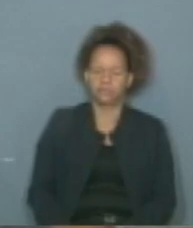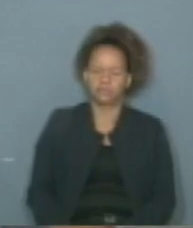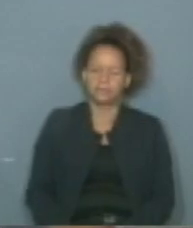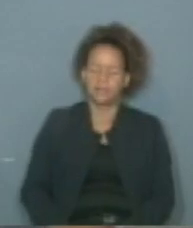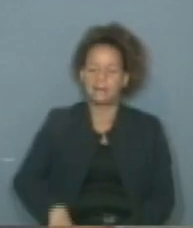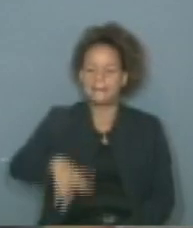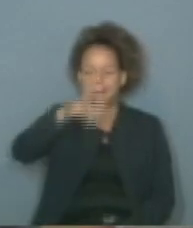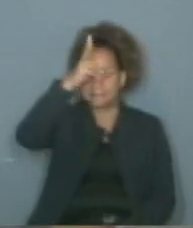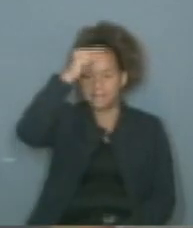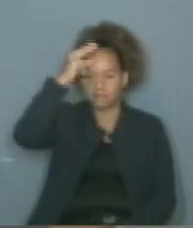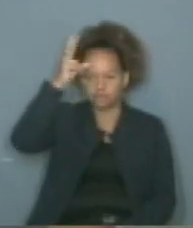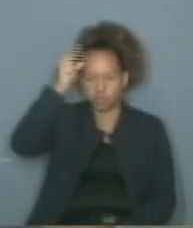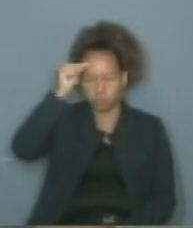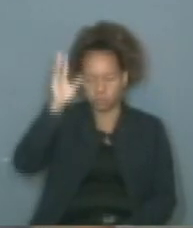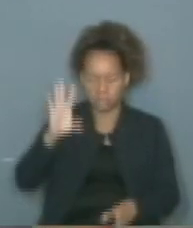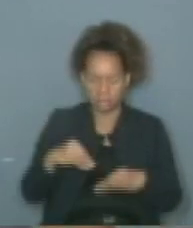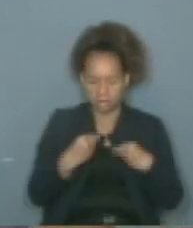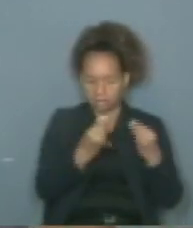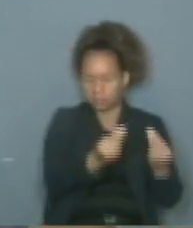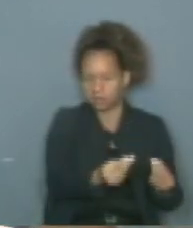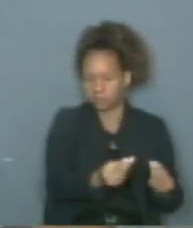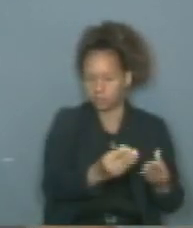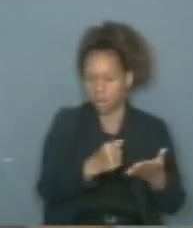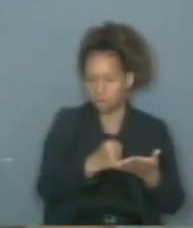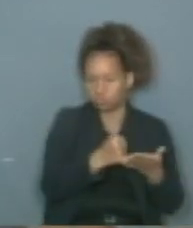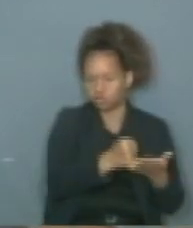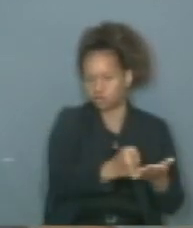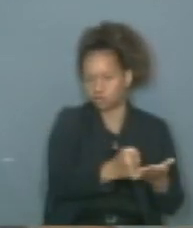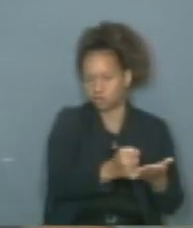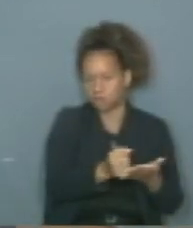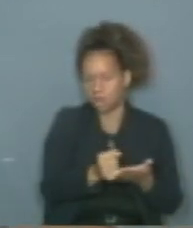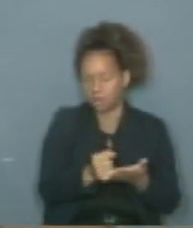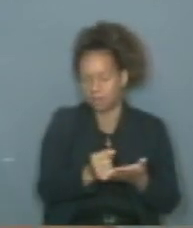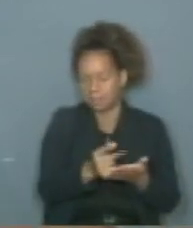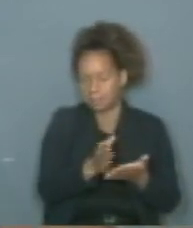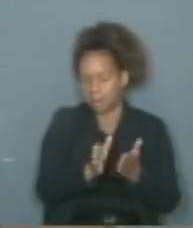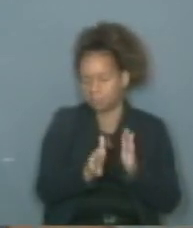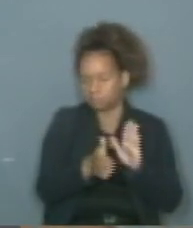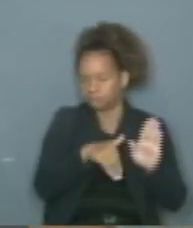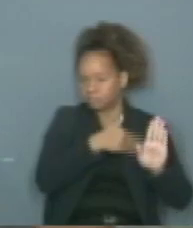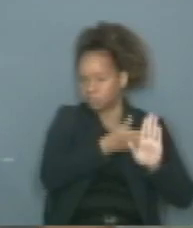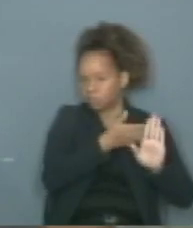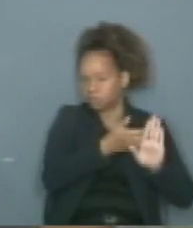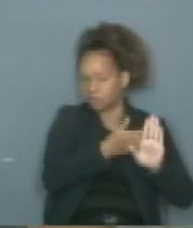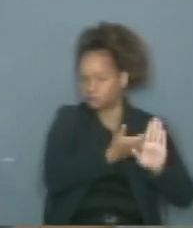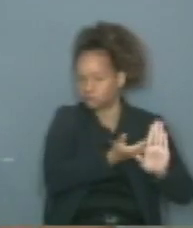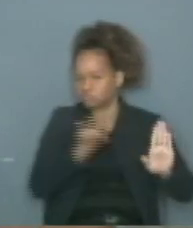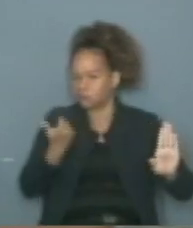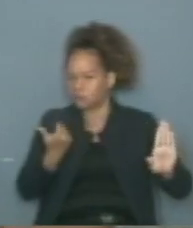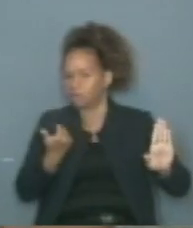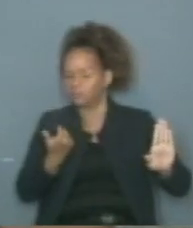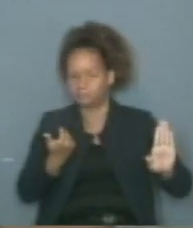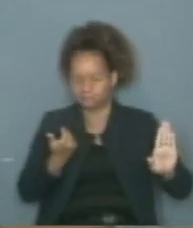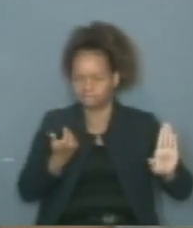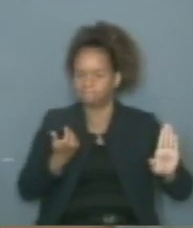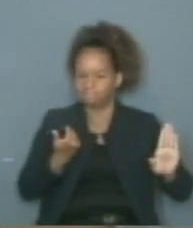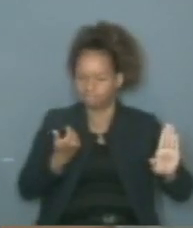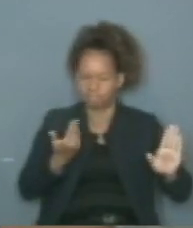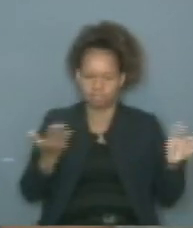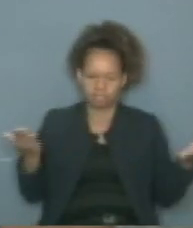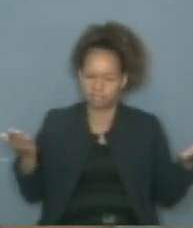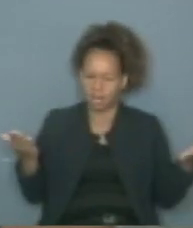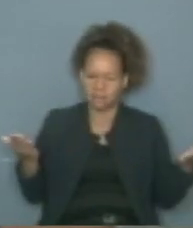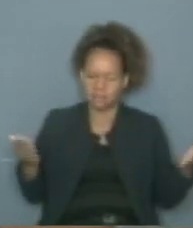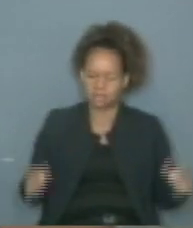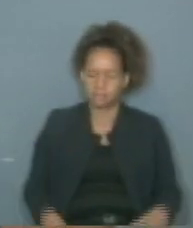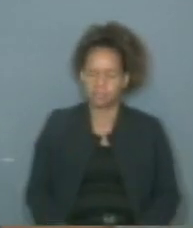a prefeitura estivesse dando um benefício, mas dando uma facada no contribuinte pelas costas. Literalmente